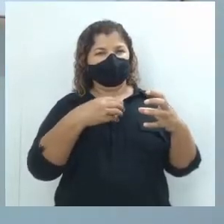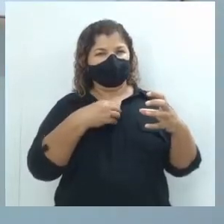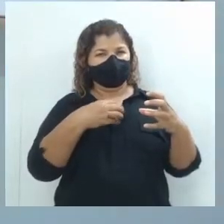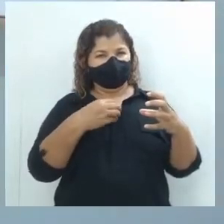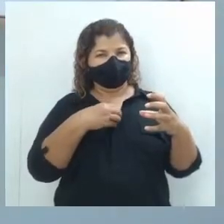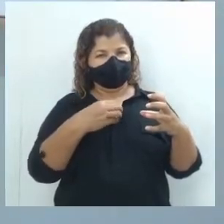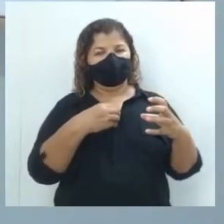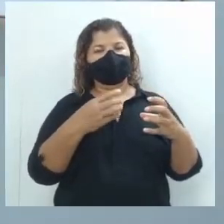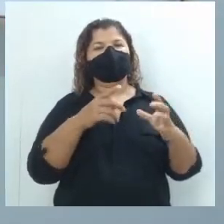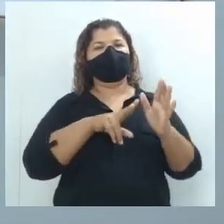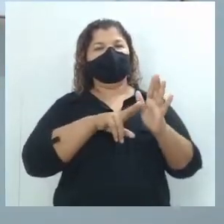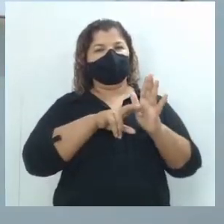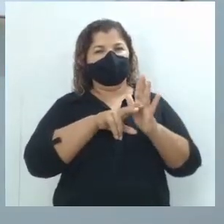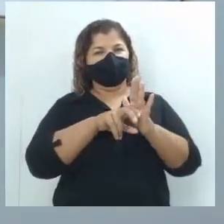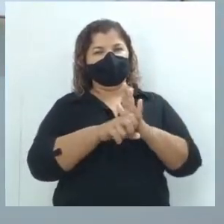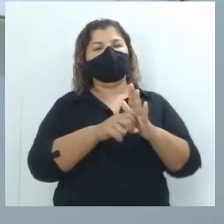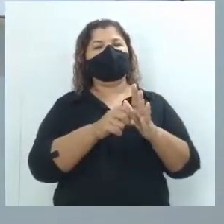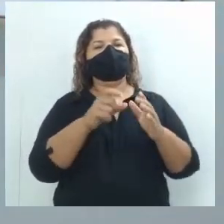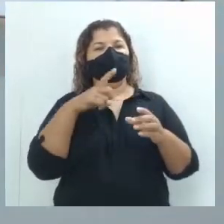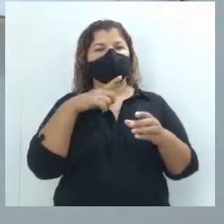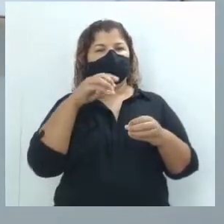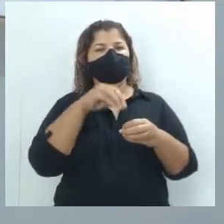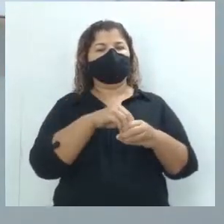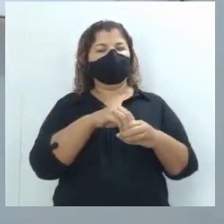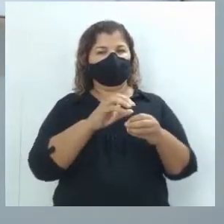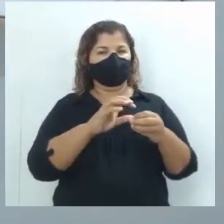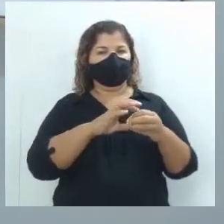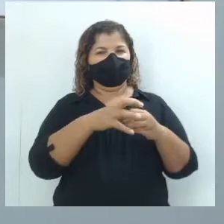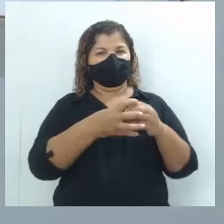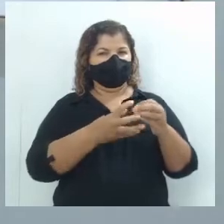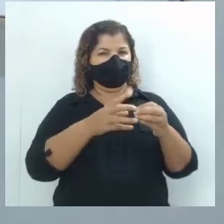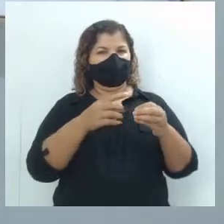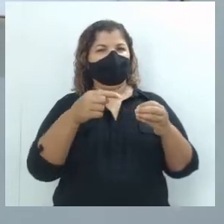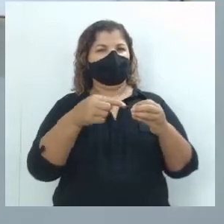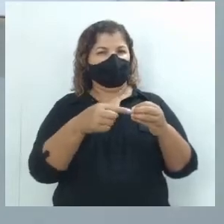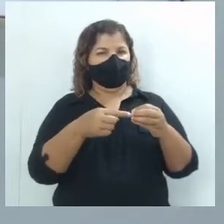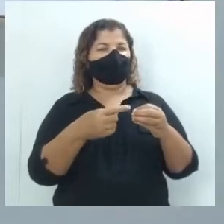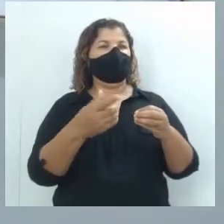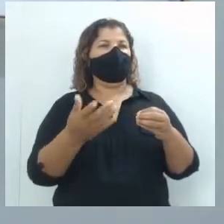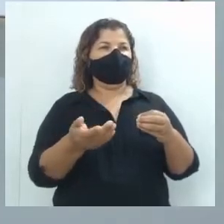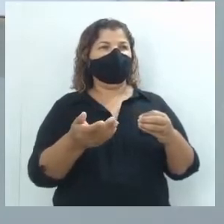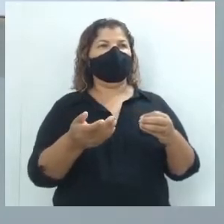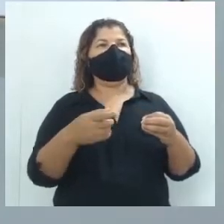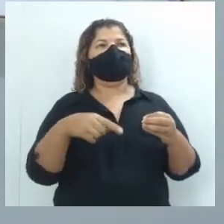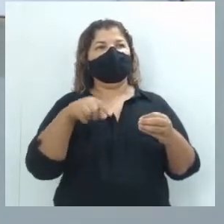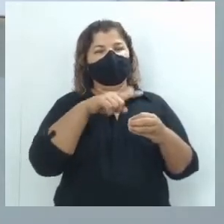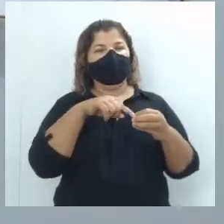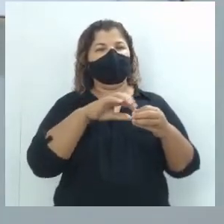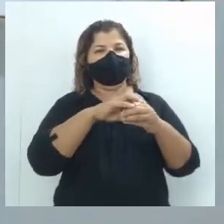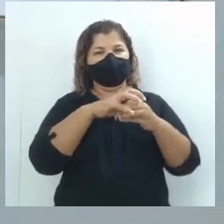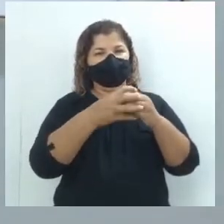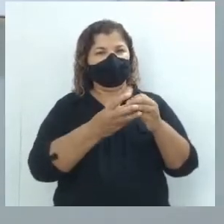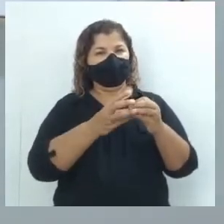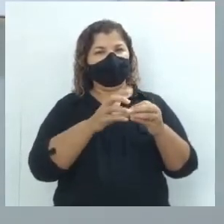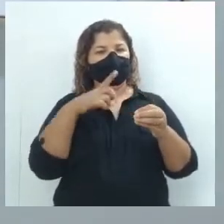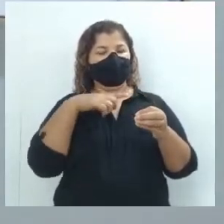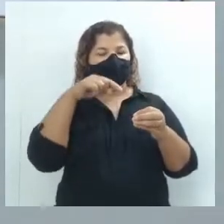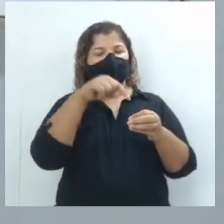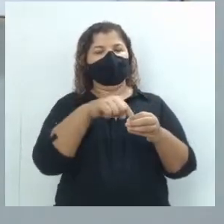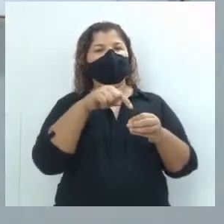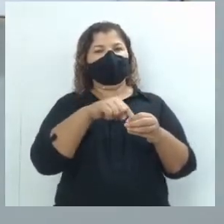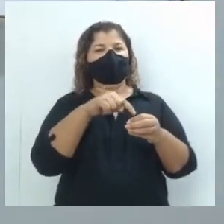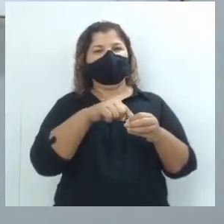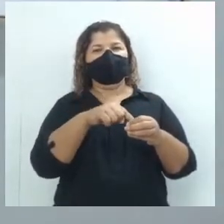ser formado dentro da célula. Só para vocês terem uma ideia, imaginem que aqui dentro você vai